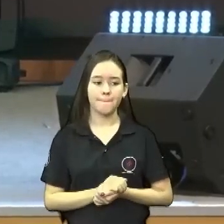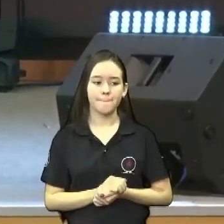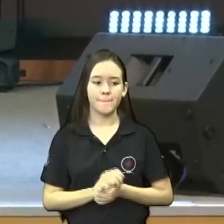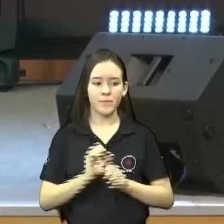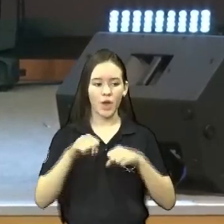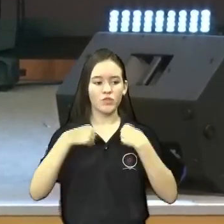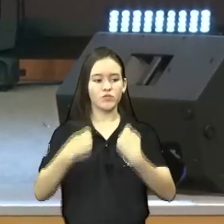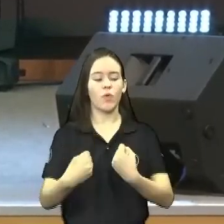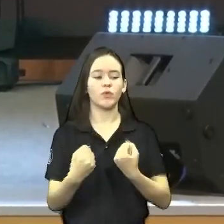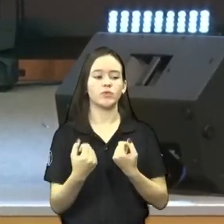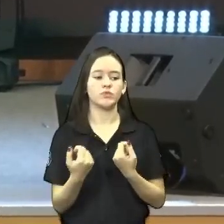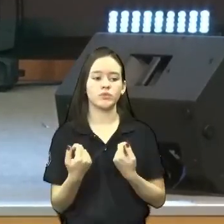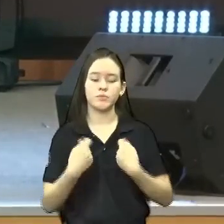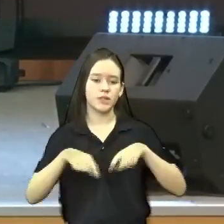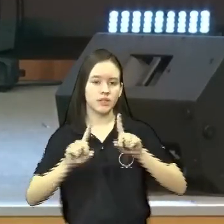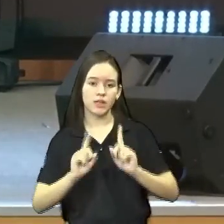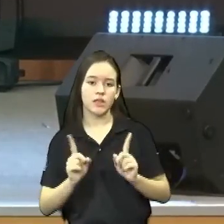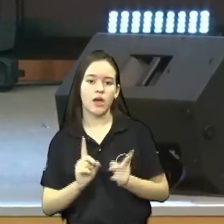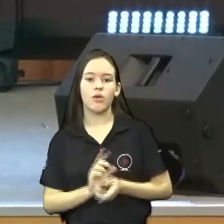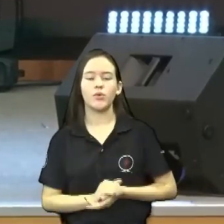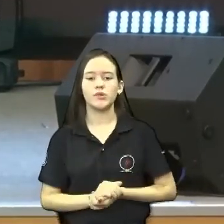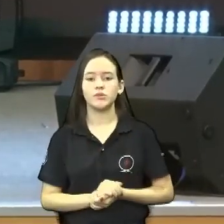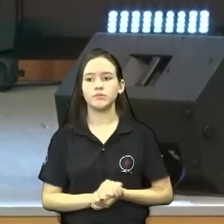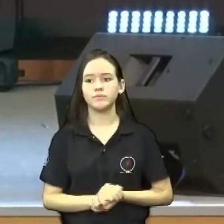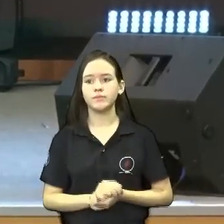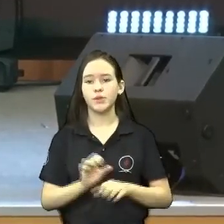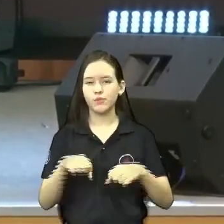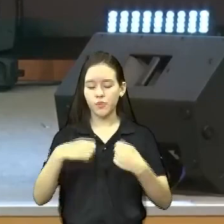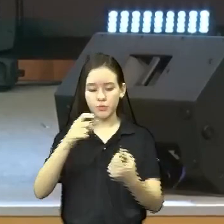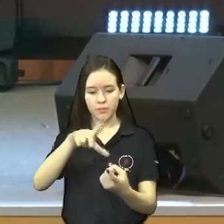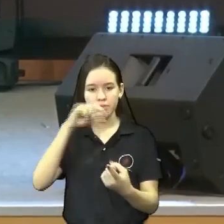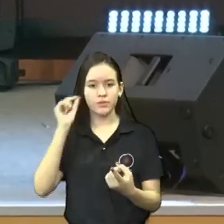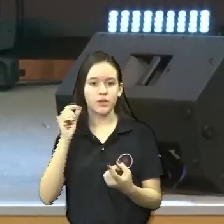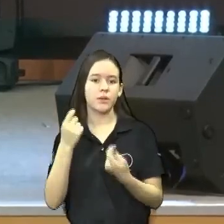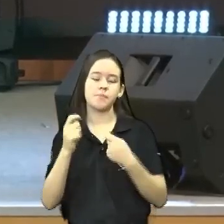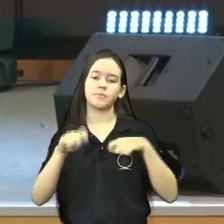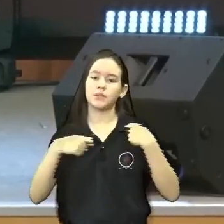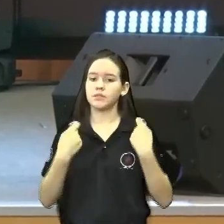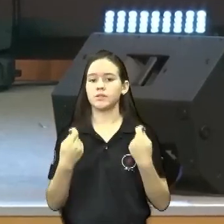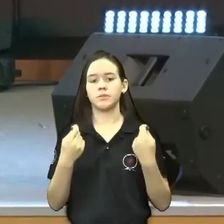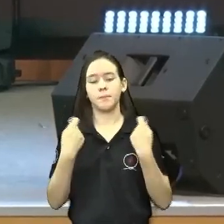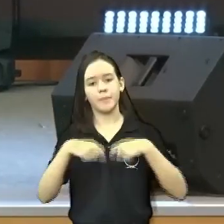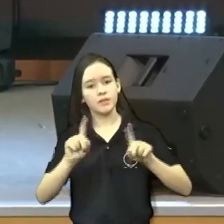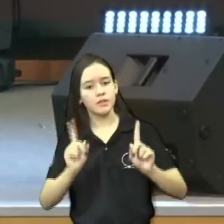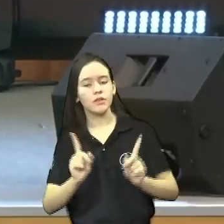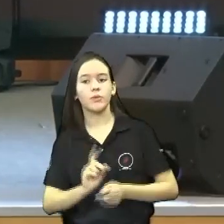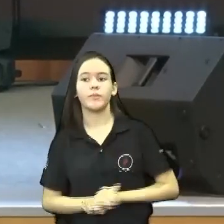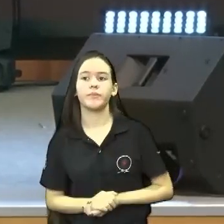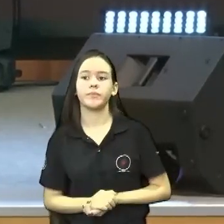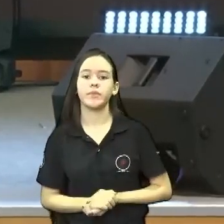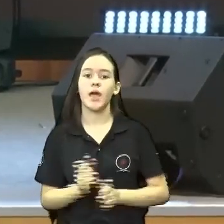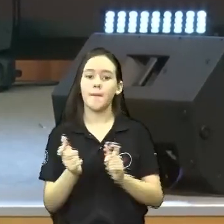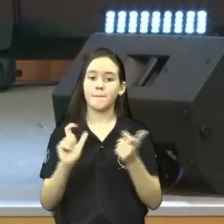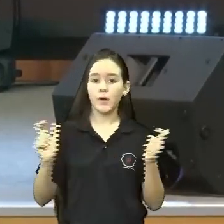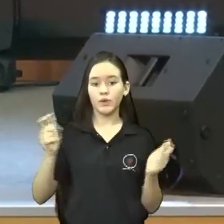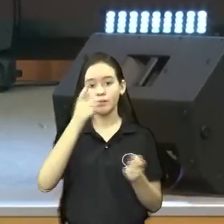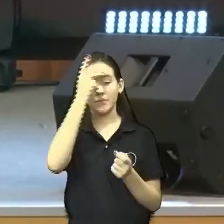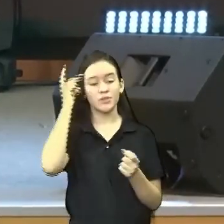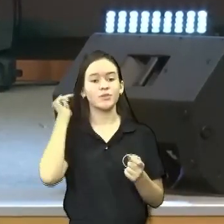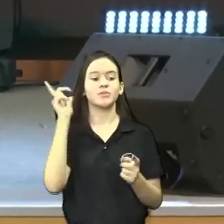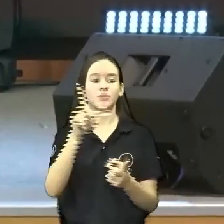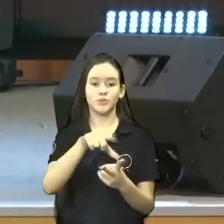viver você não precisa fazer esforço nenhum para escolher isso a é a maioria que escolhe isso